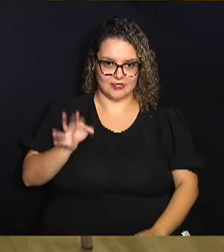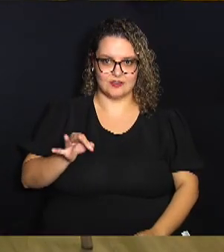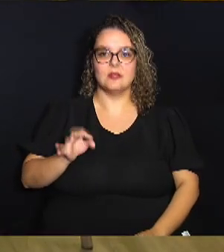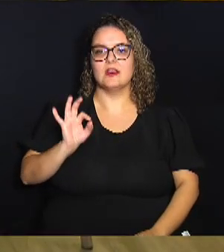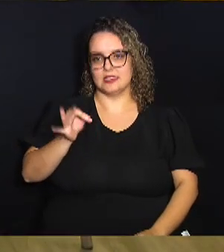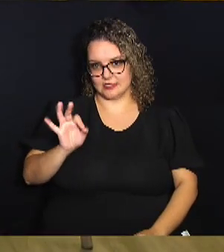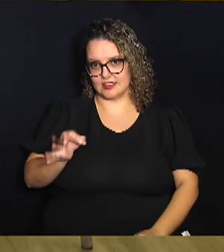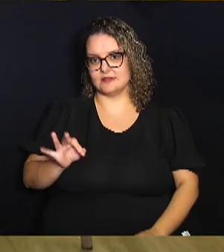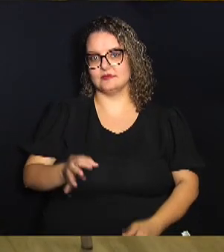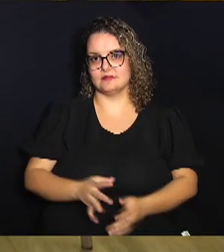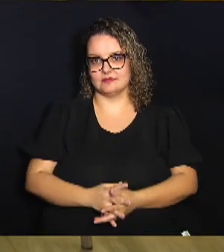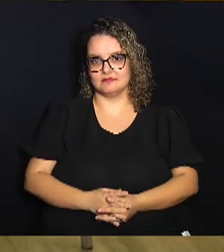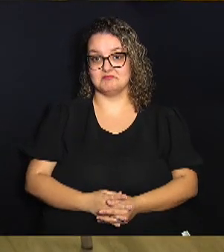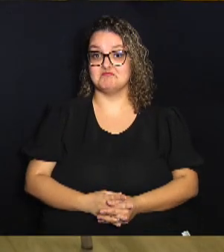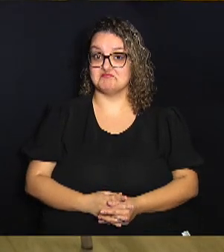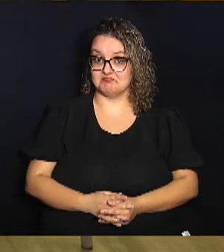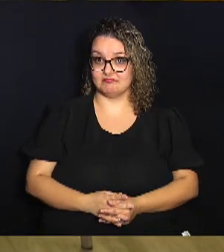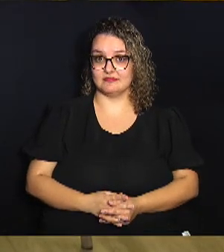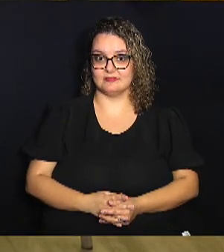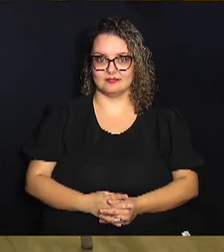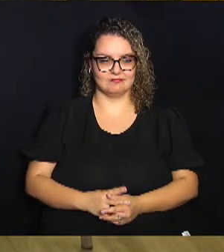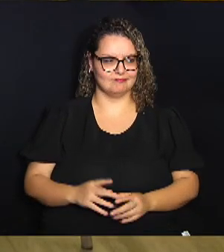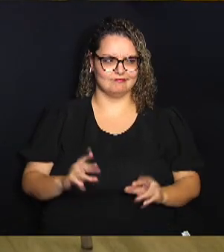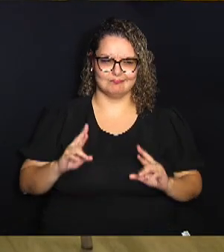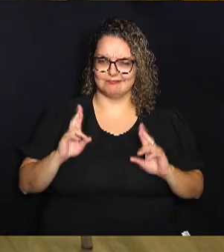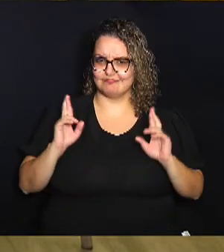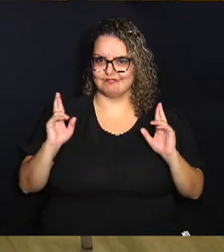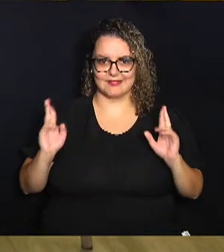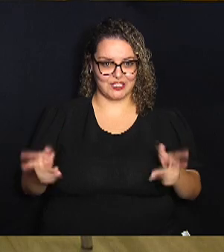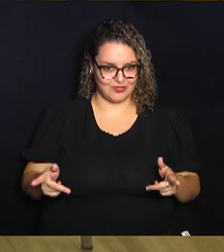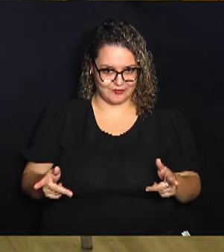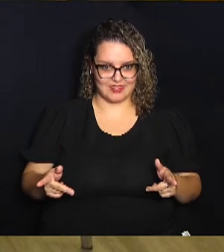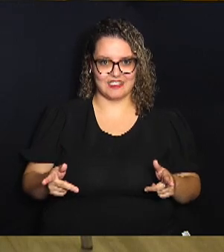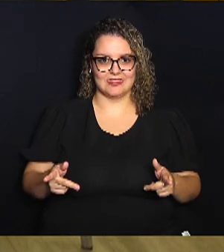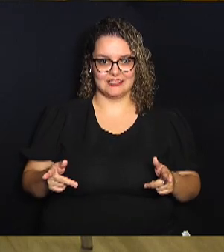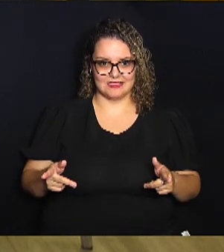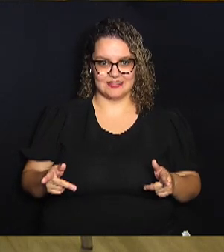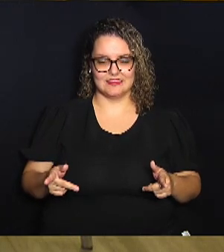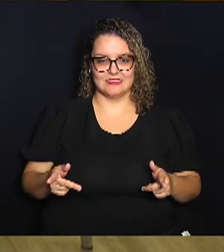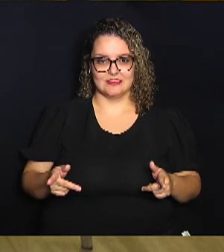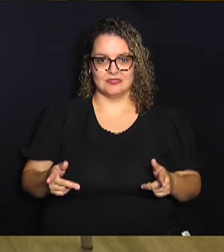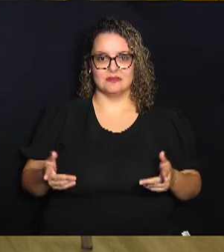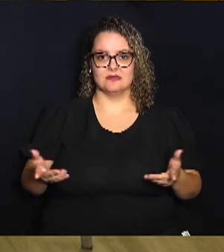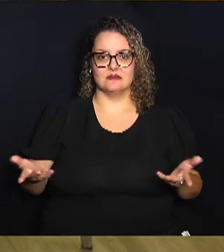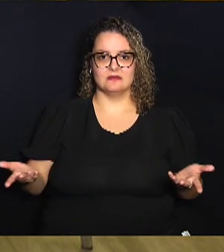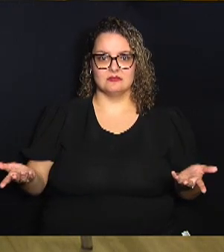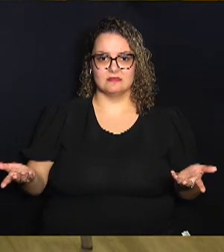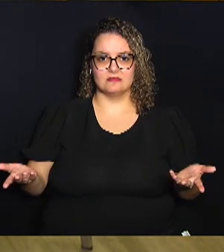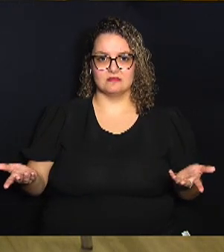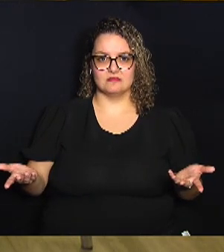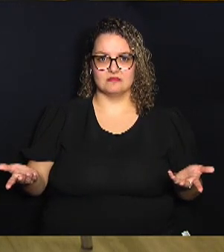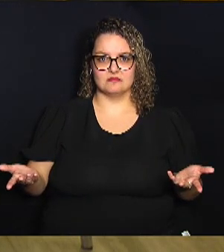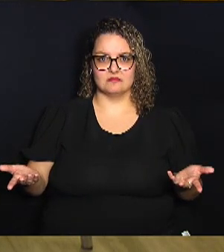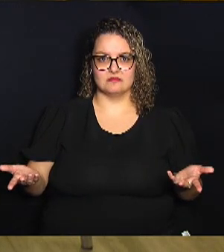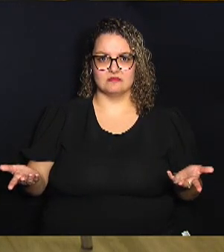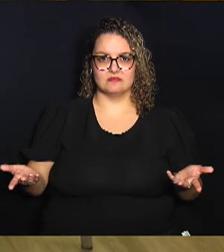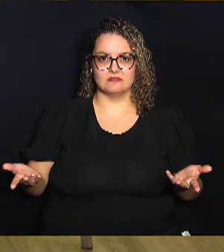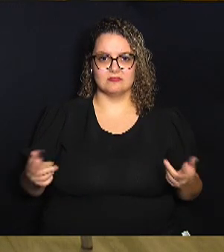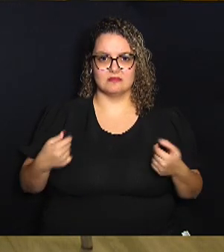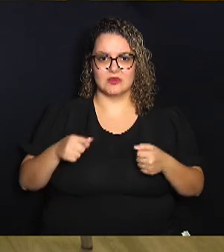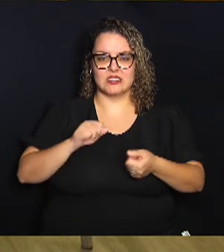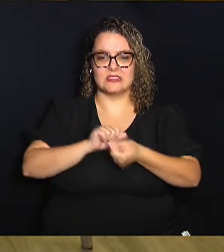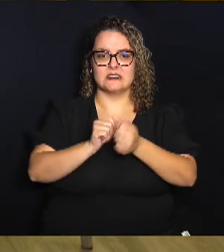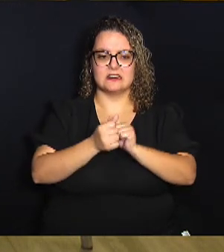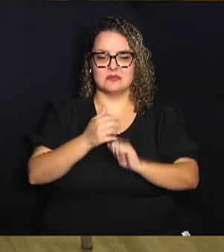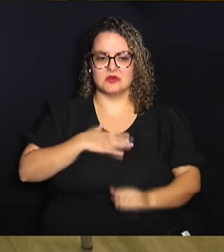Exatamente. Olha, é totalmente diferente, né? Mas e aí? Precisa se enquadrar na